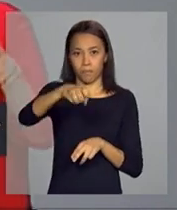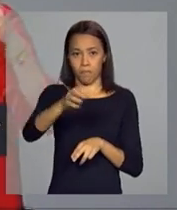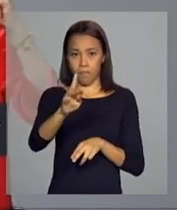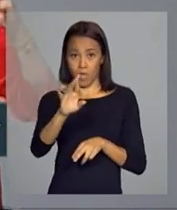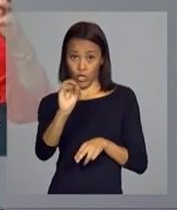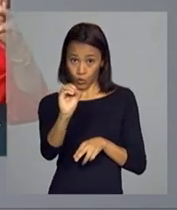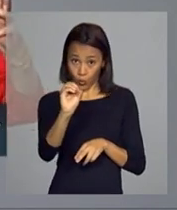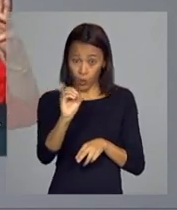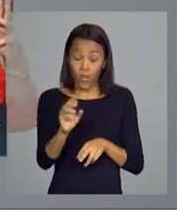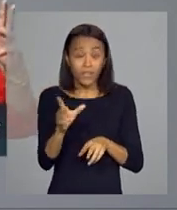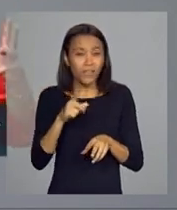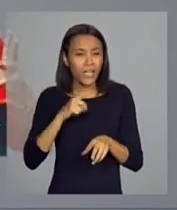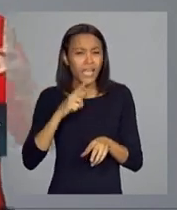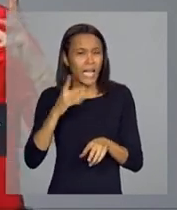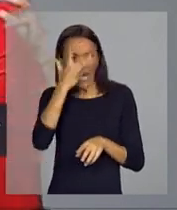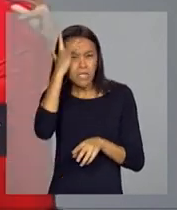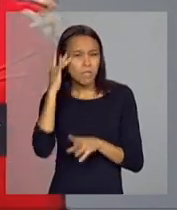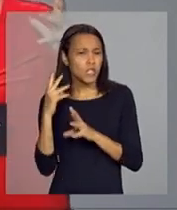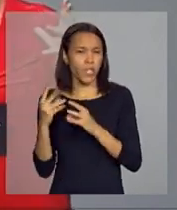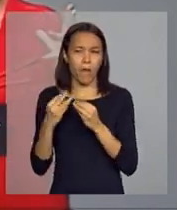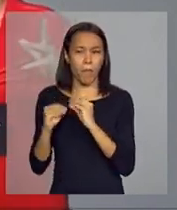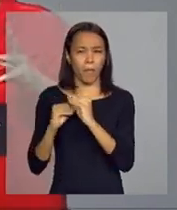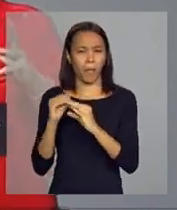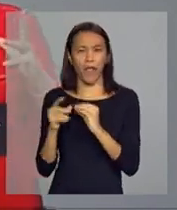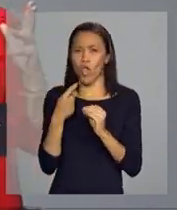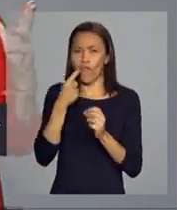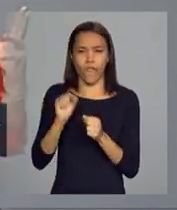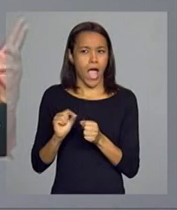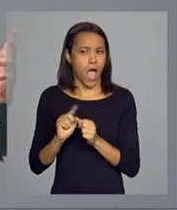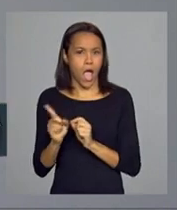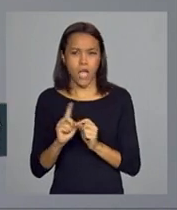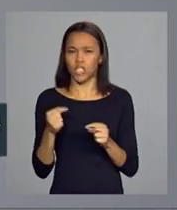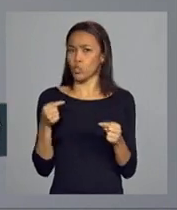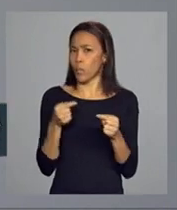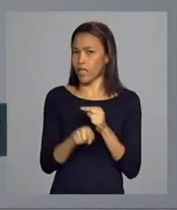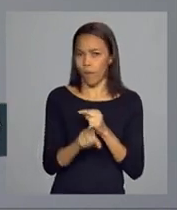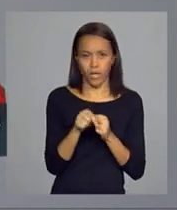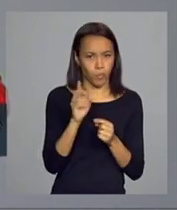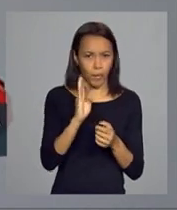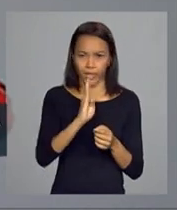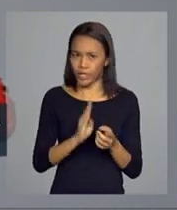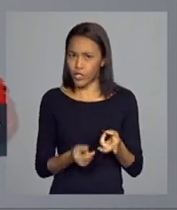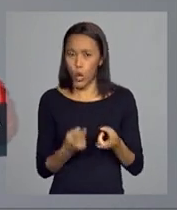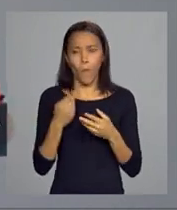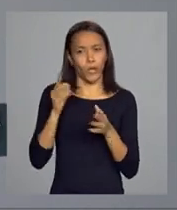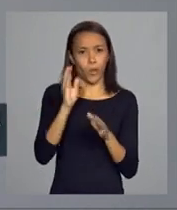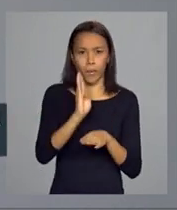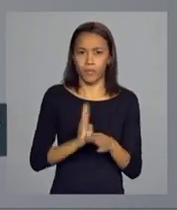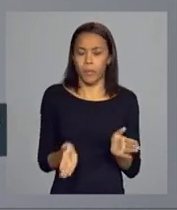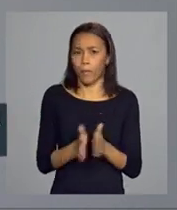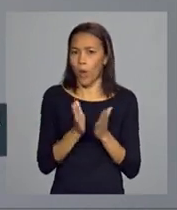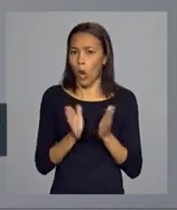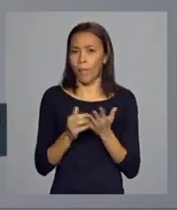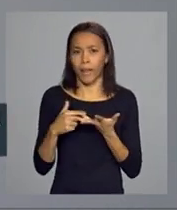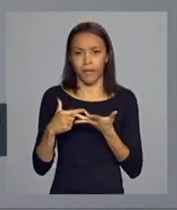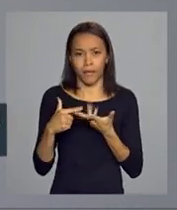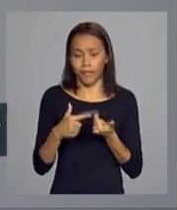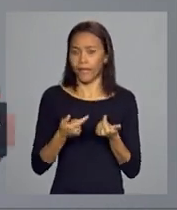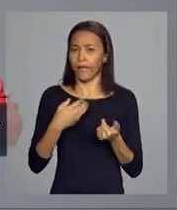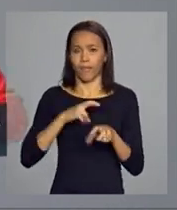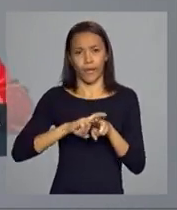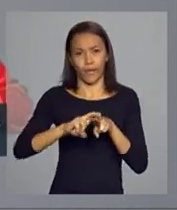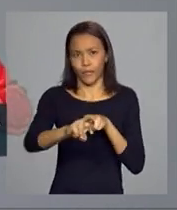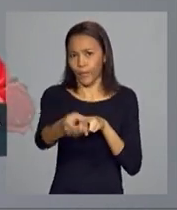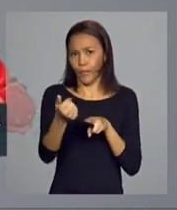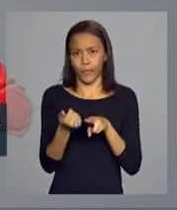sempre aquele pessoal que fala, não faz metrô, isso não é adequado, porque o Brasil é pobre, metrô é coisa